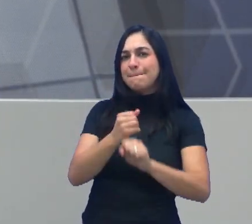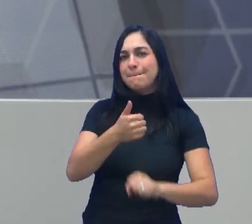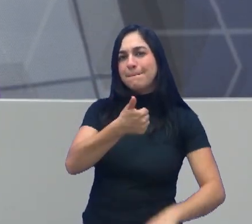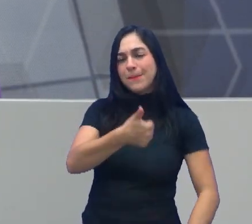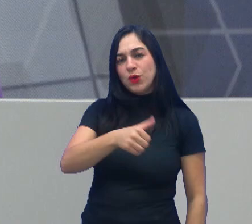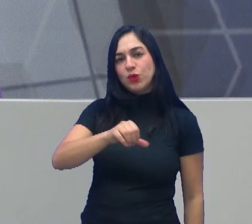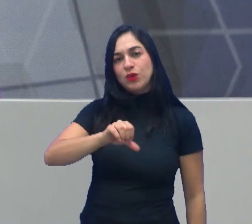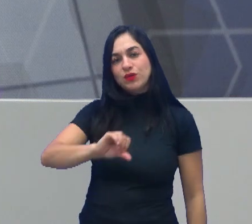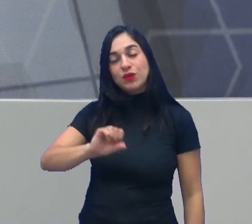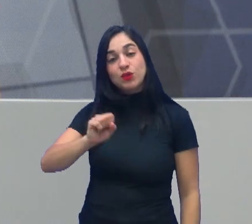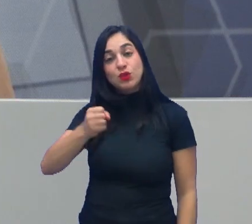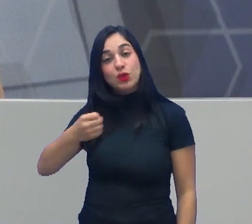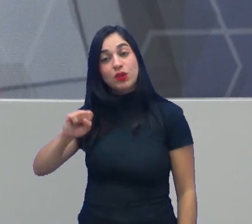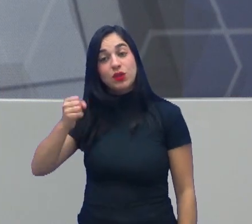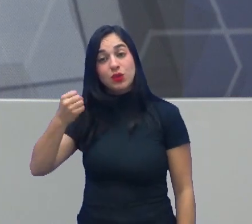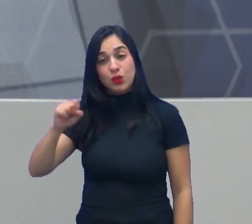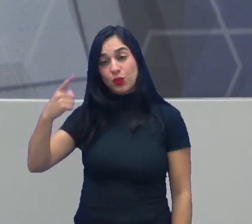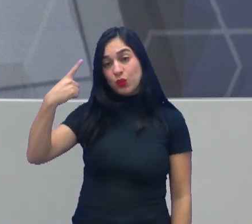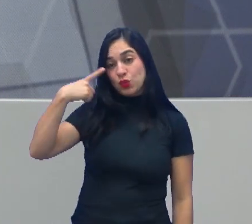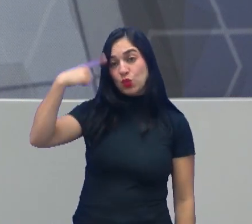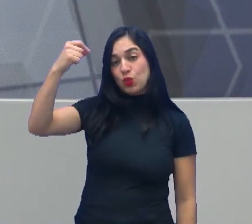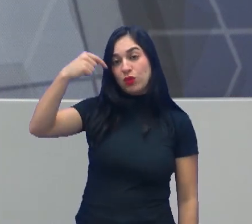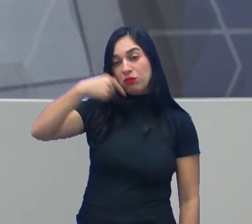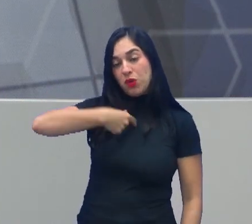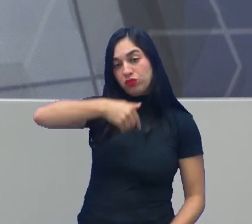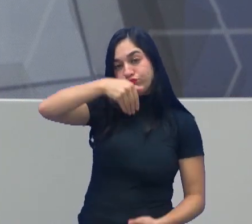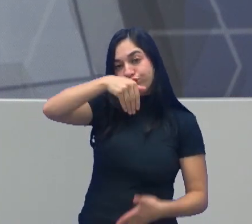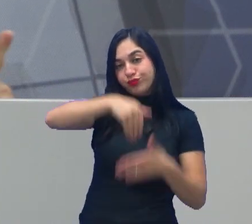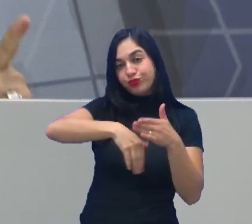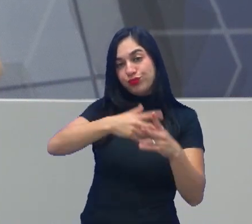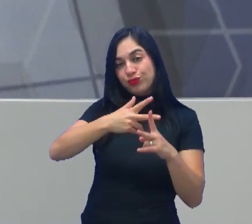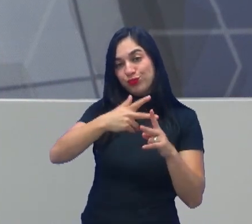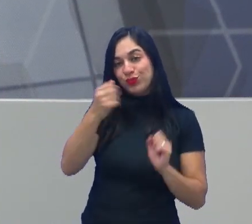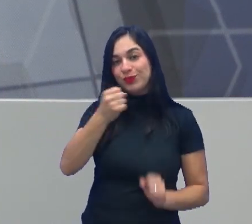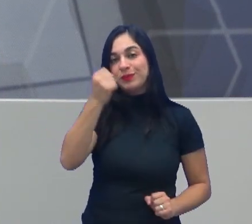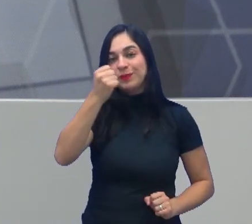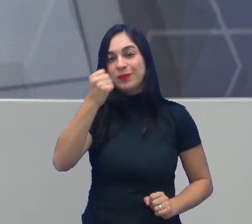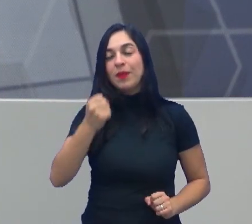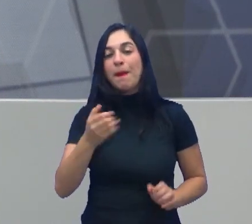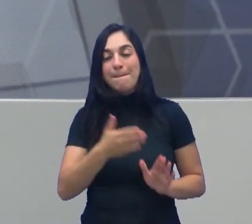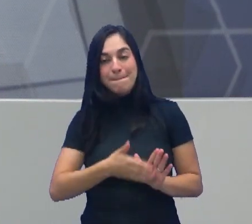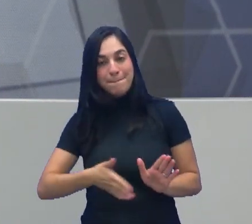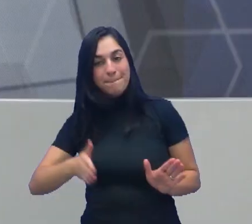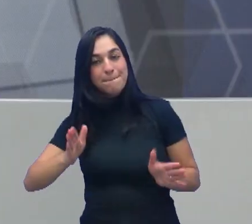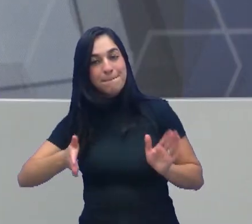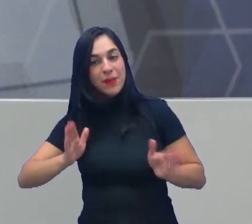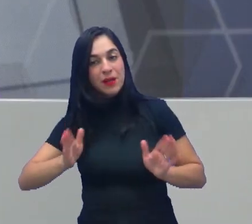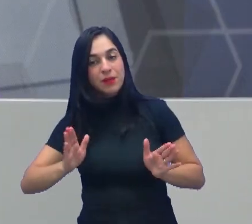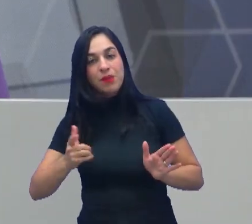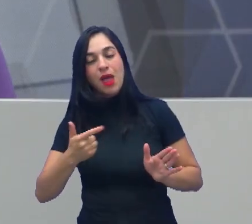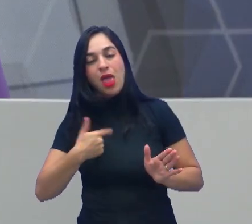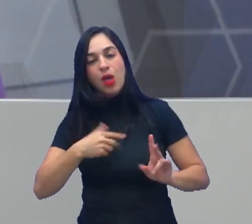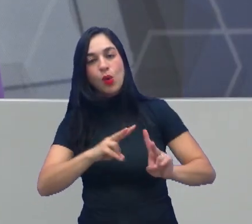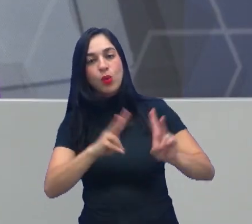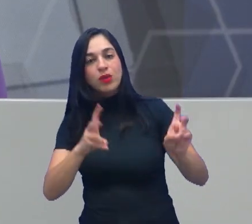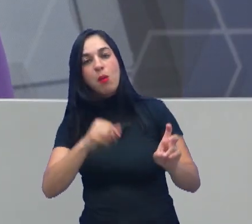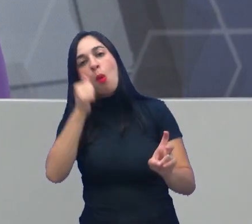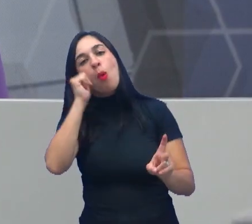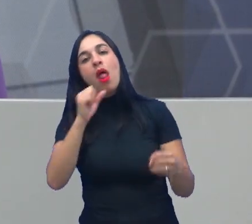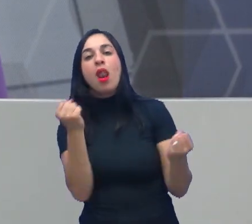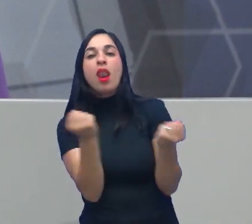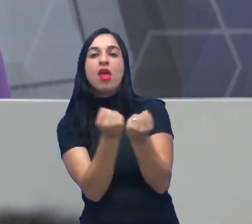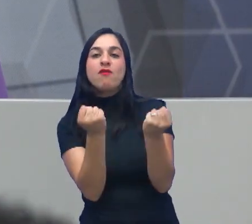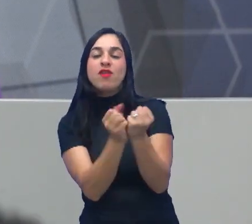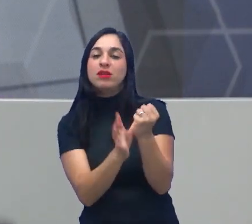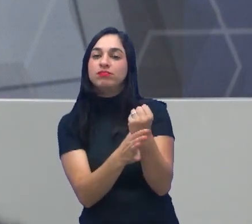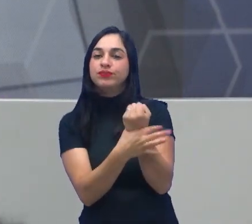1988. Desde o meu primeiro mandato, a luta das mulheres foi a minha pauta. Não é nenhuma